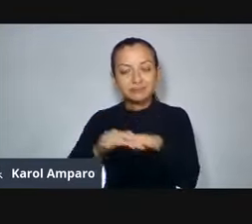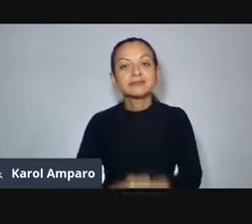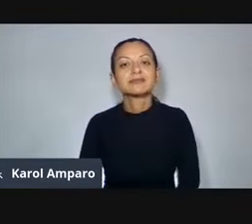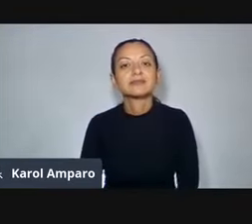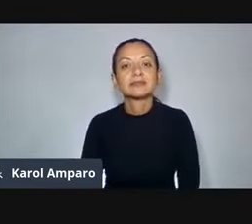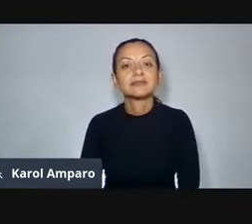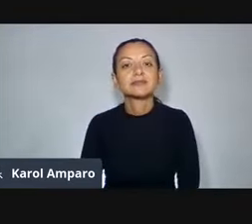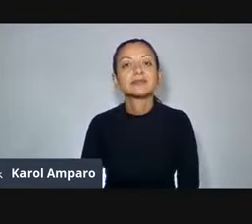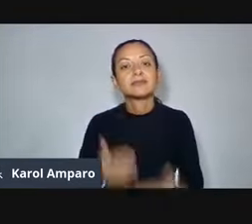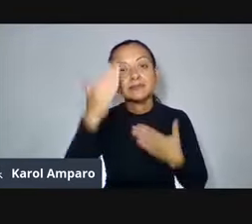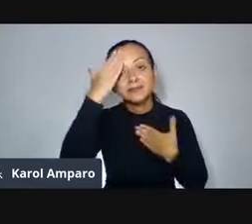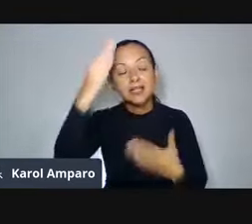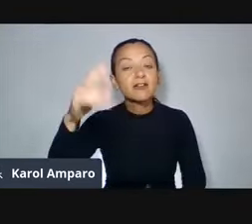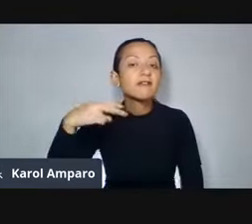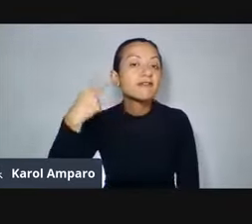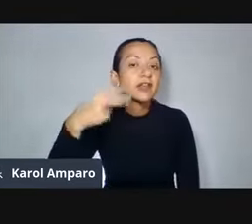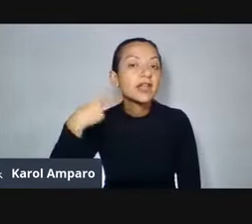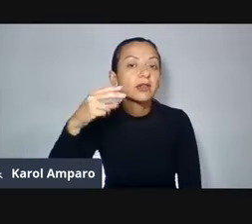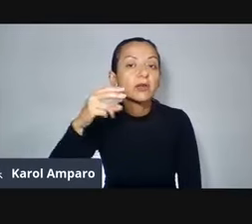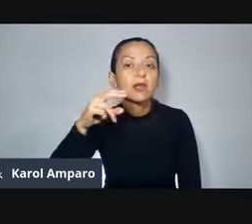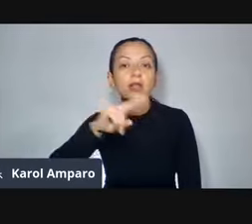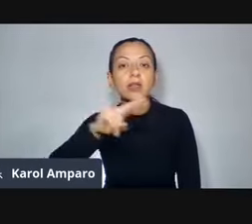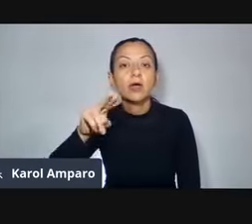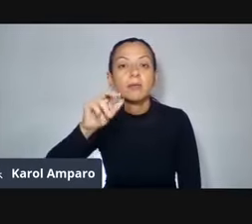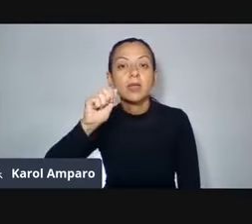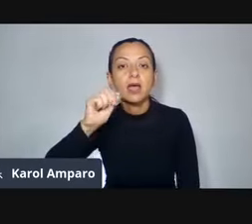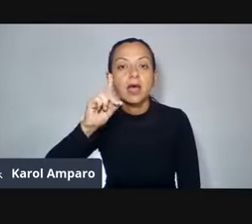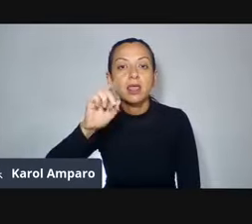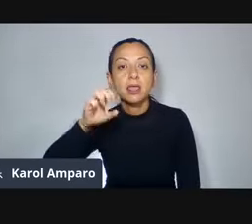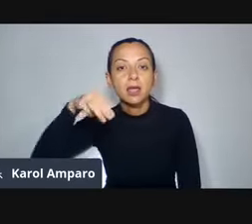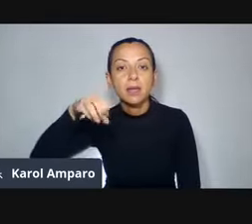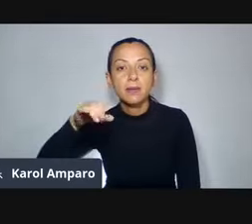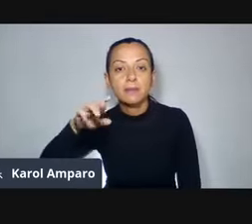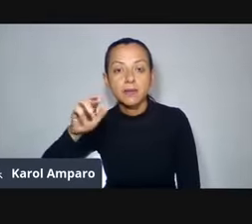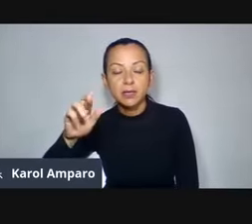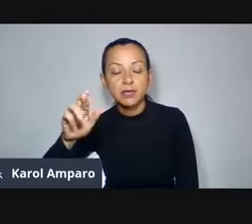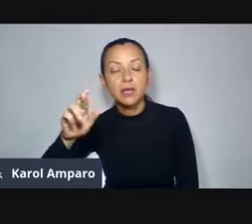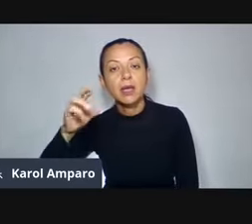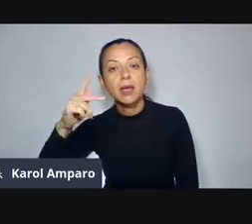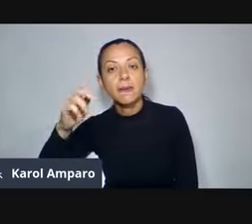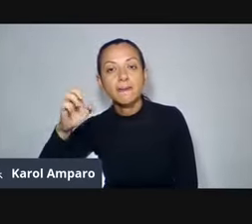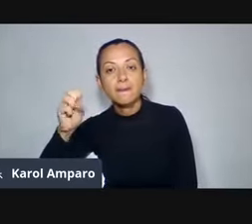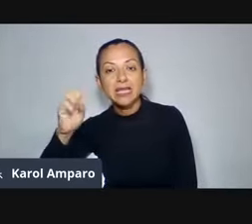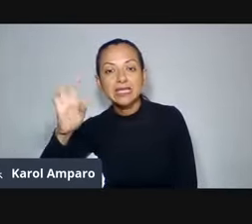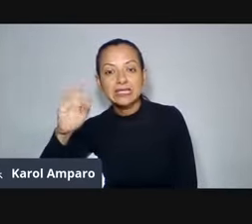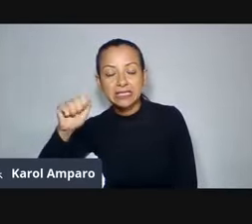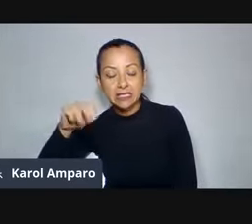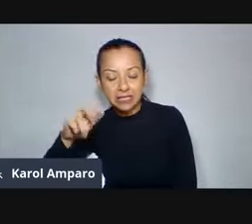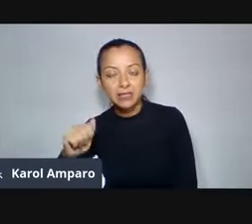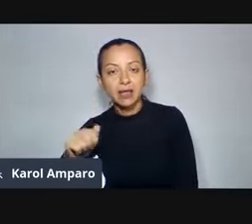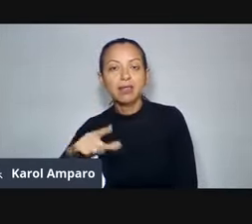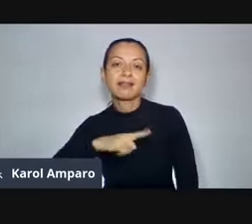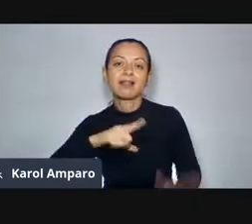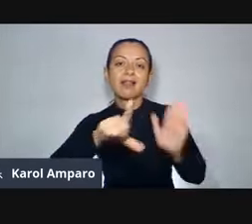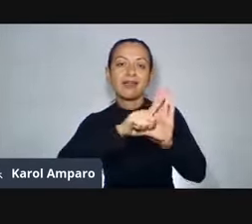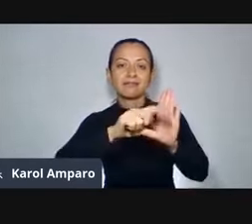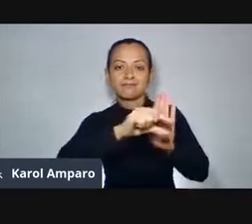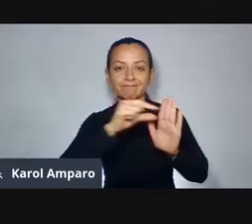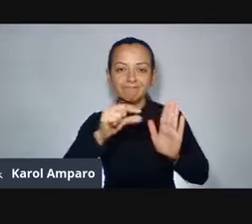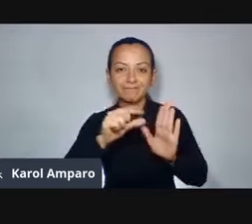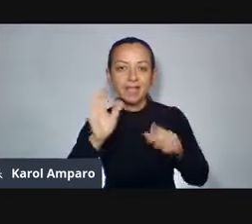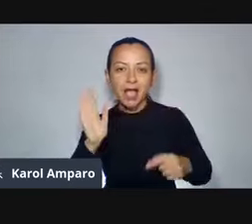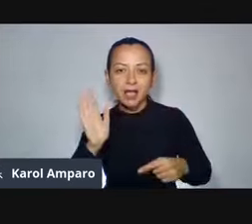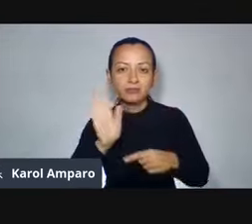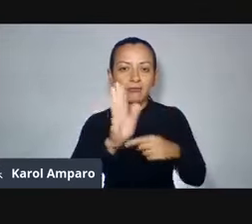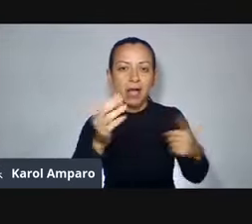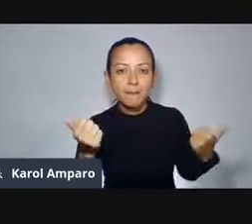agradecer ao vereador Ademir Pestana, que por meio da sua emenda colabora com o festival,